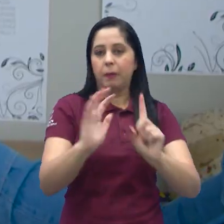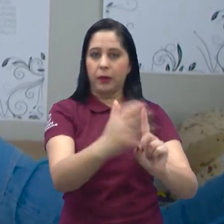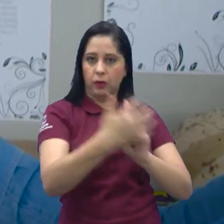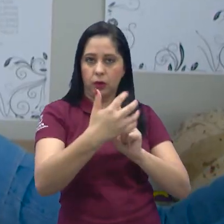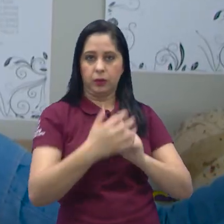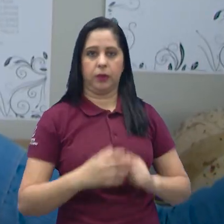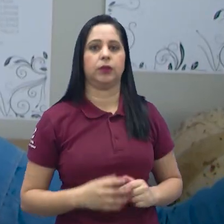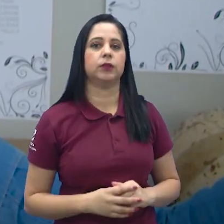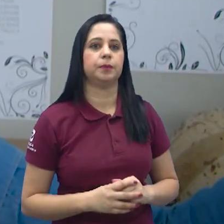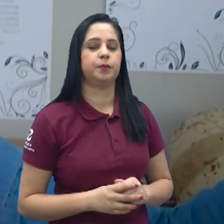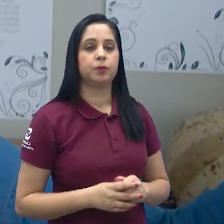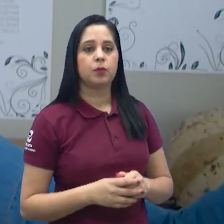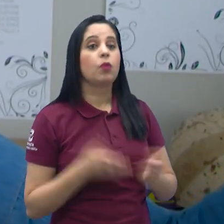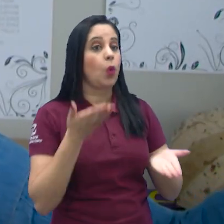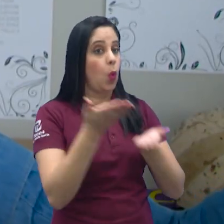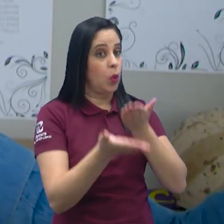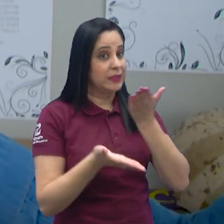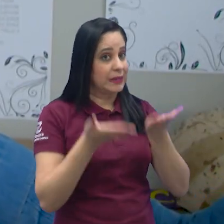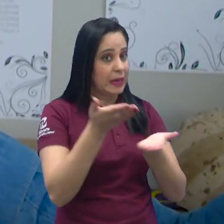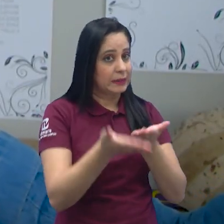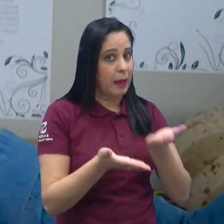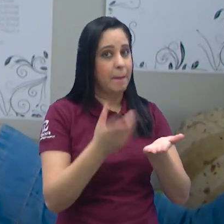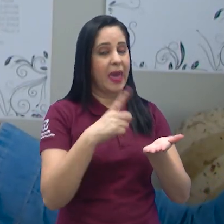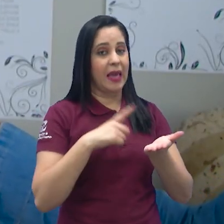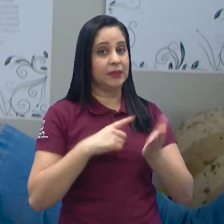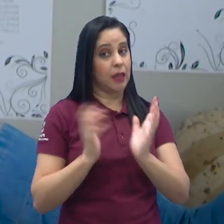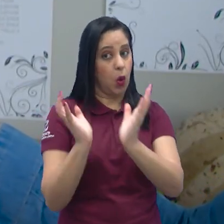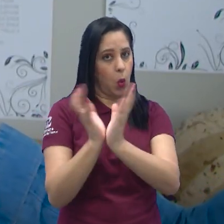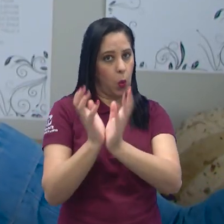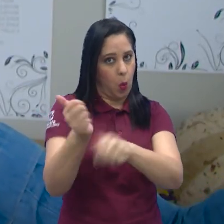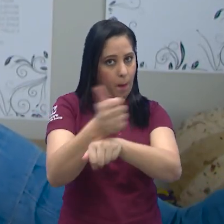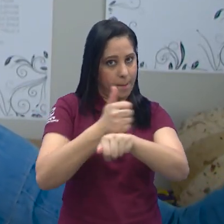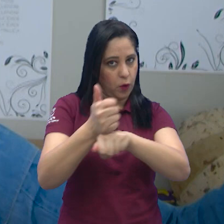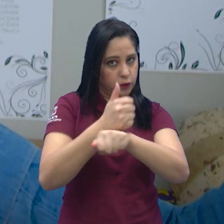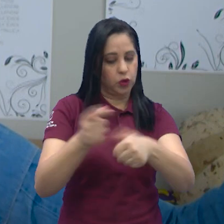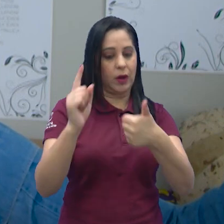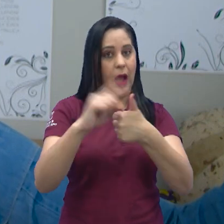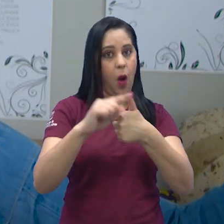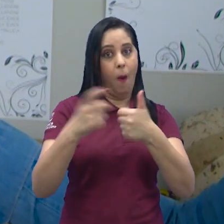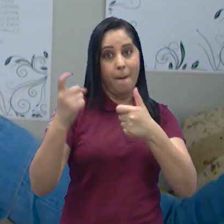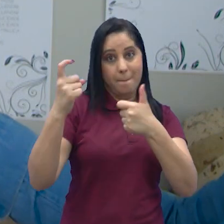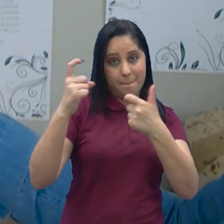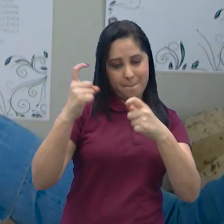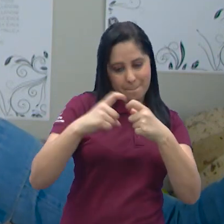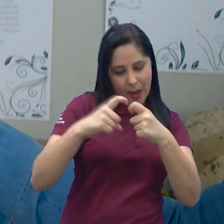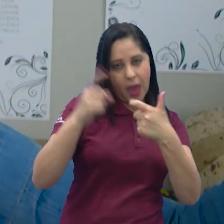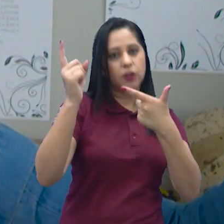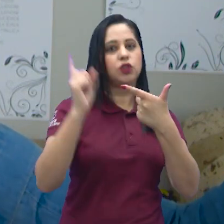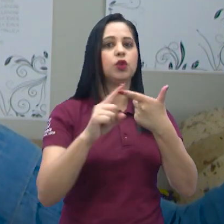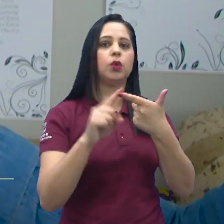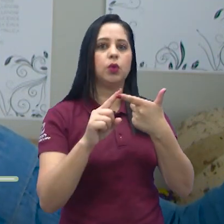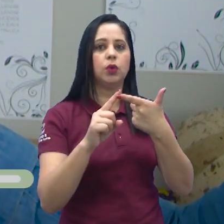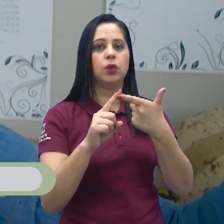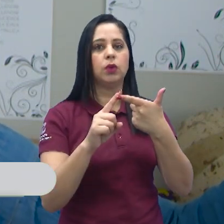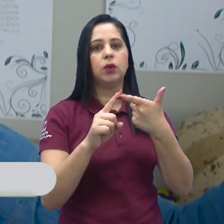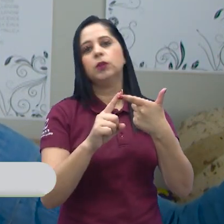O tratamento envolve a equipe multidisciplinar, né? Então, é o médico que faz a consulta médica, a